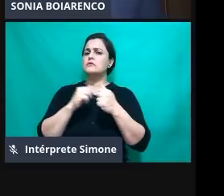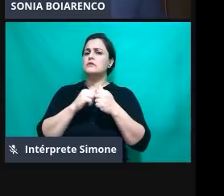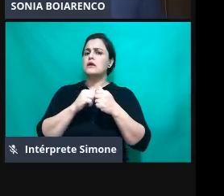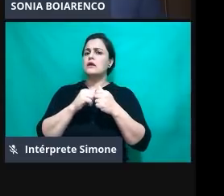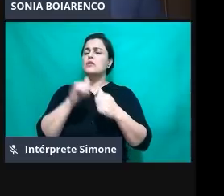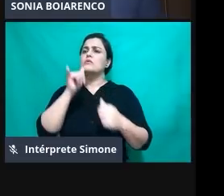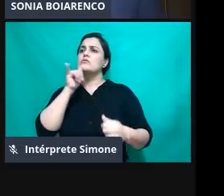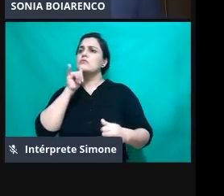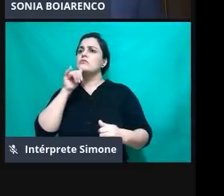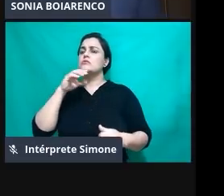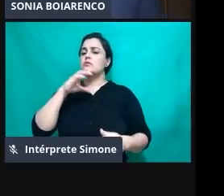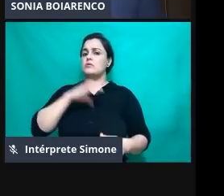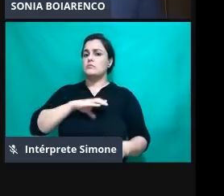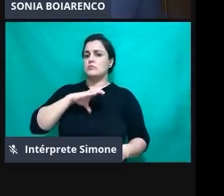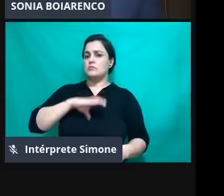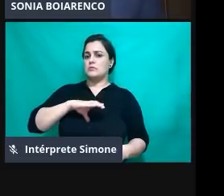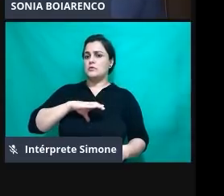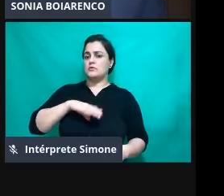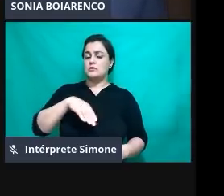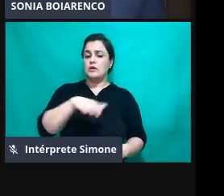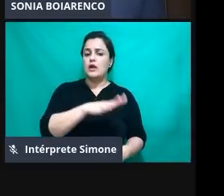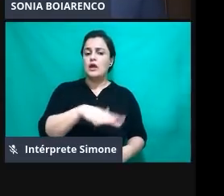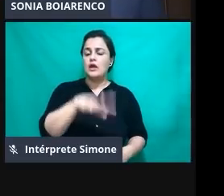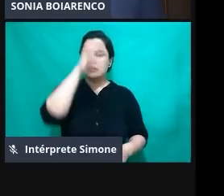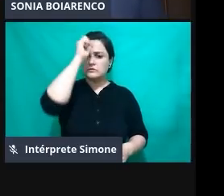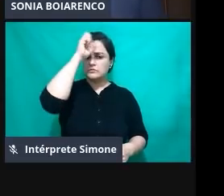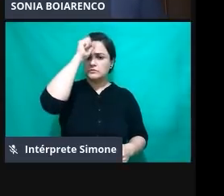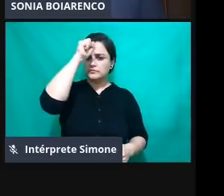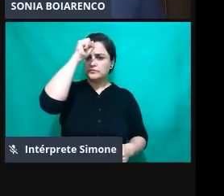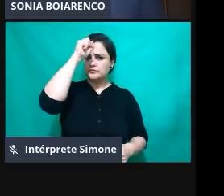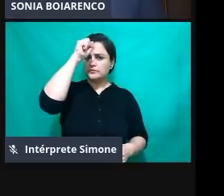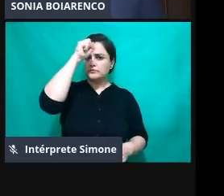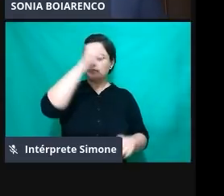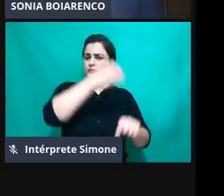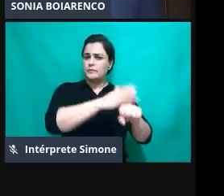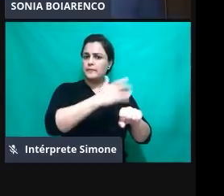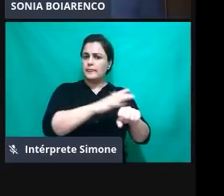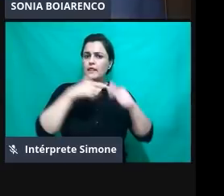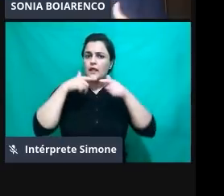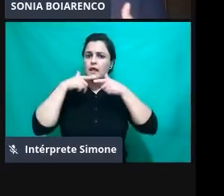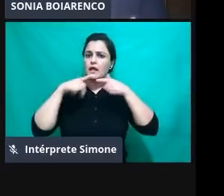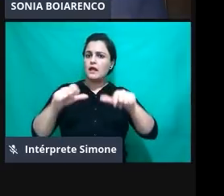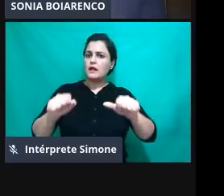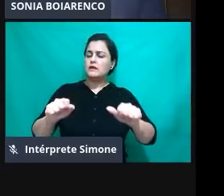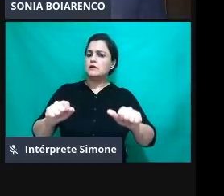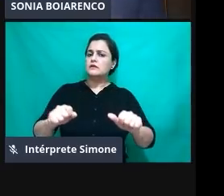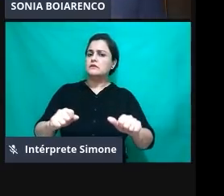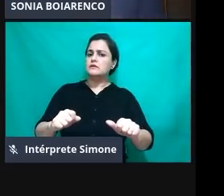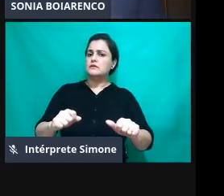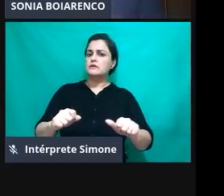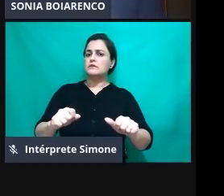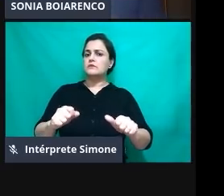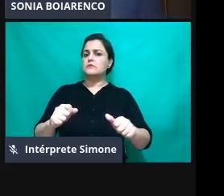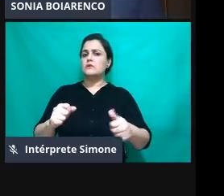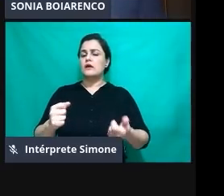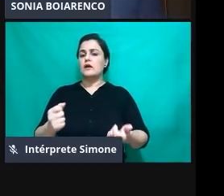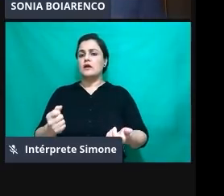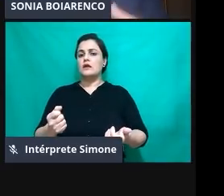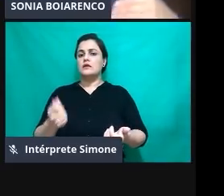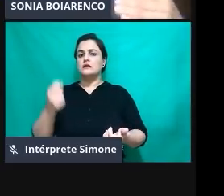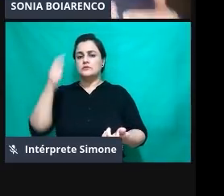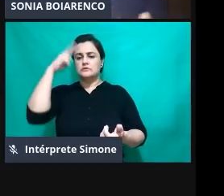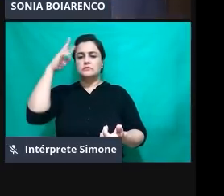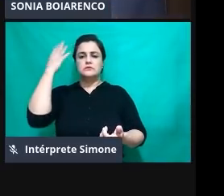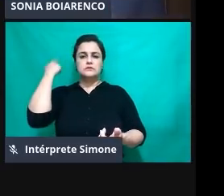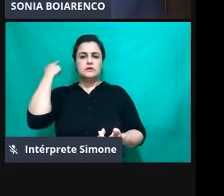os campos de atuação e as práticas de linguagem que a Berenice já falou. E que ela tem em comum com as outras áreas,